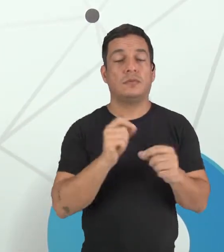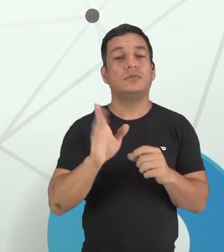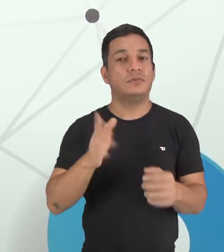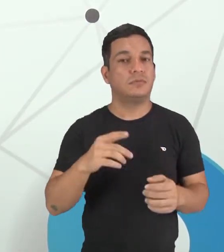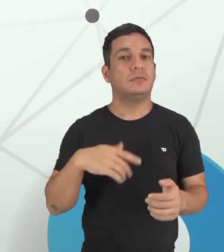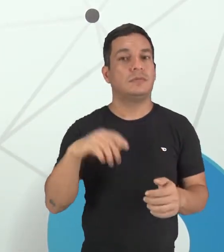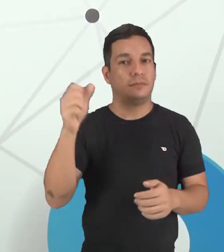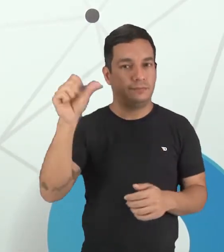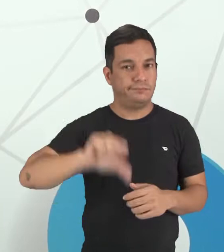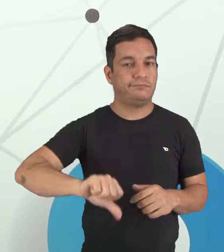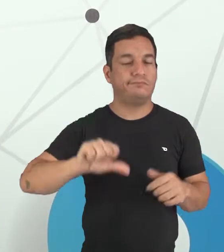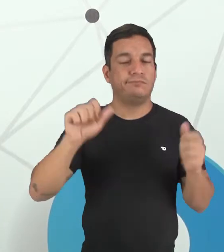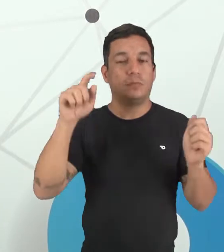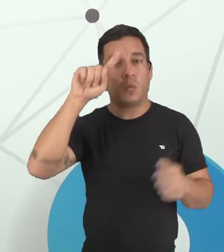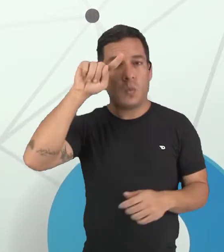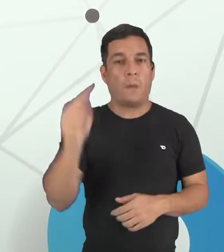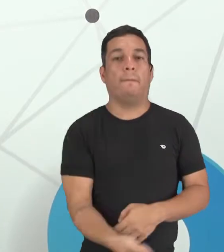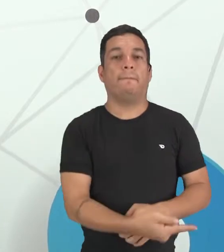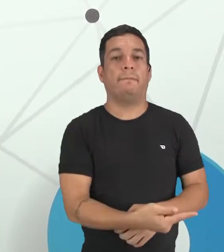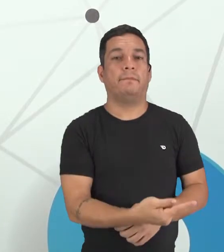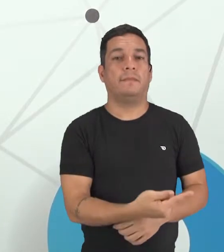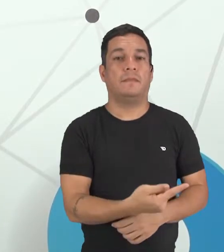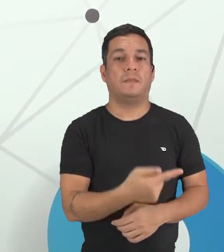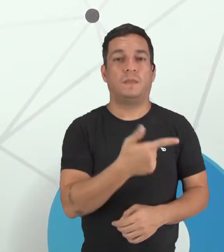grave, com